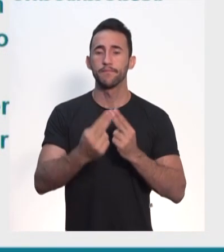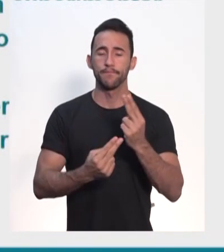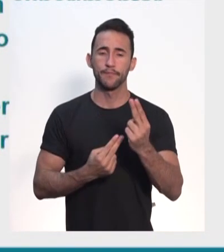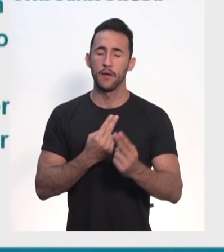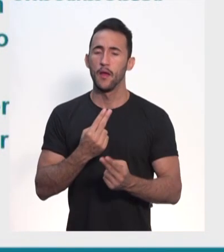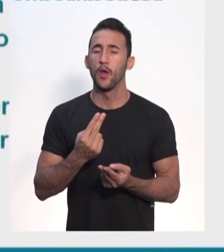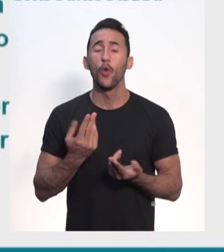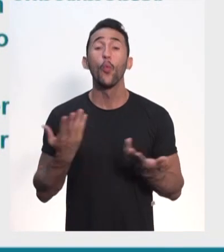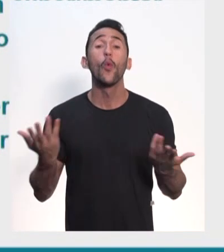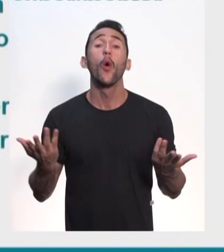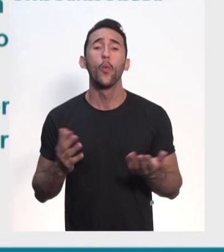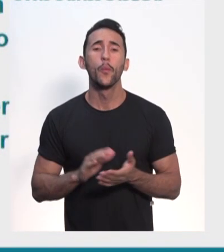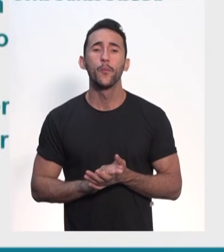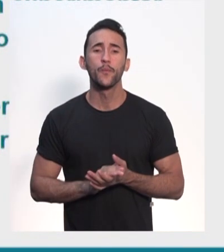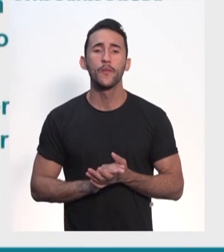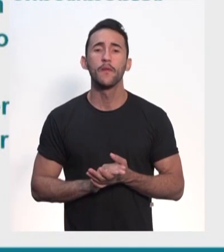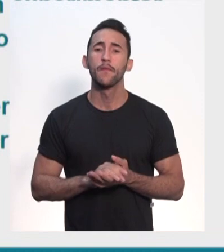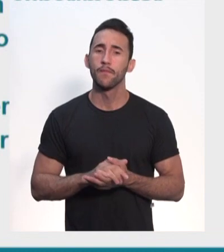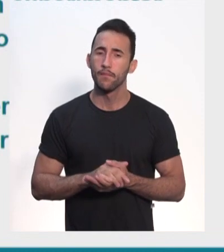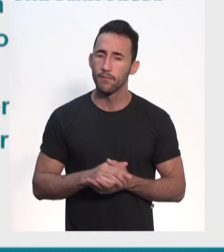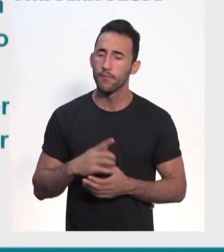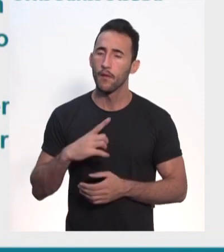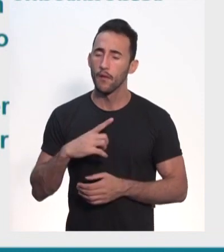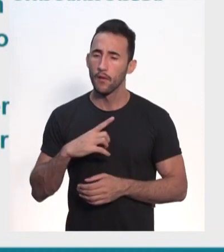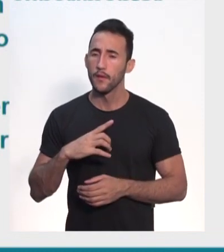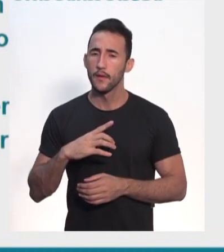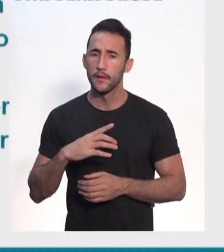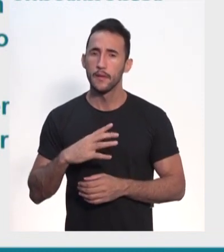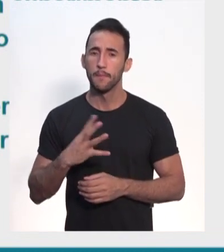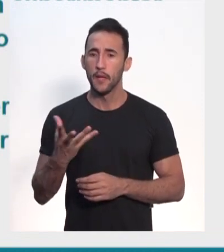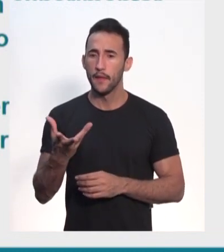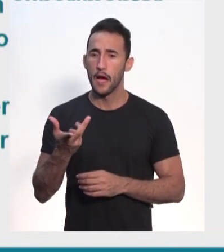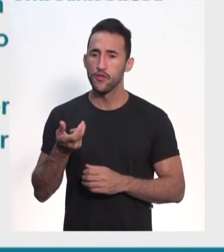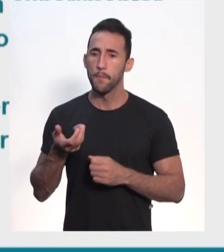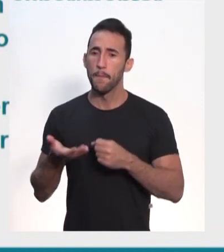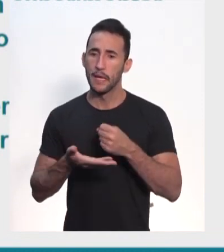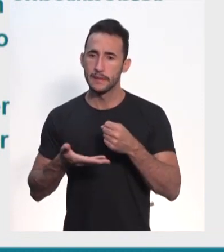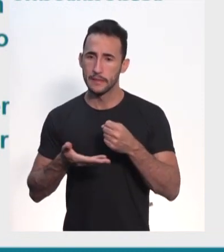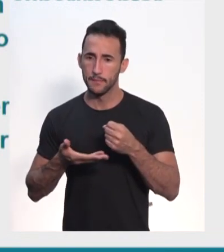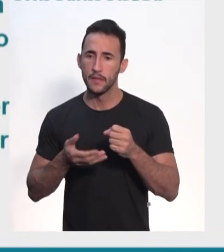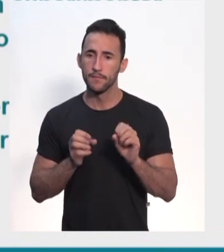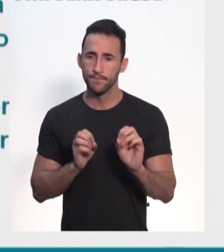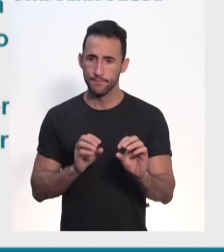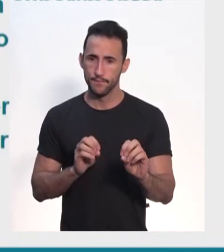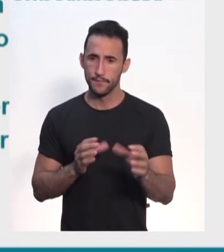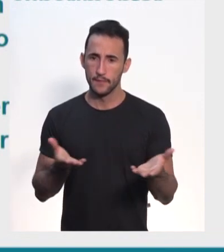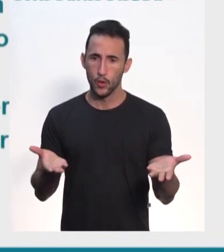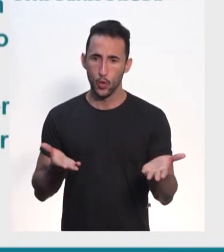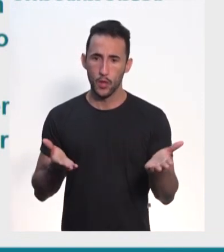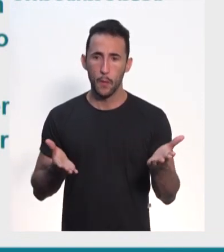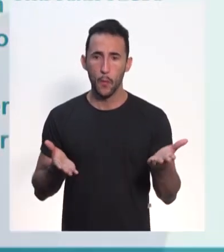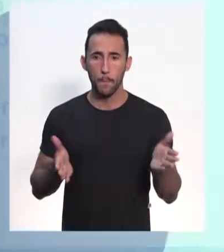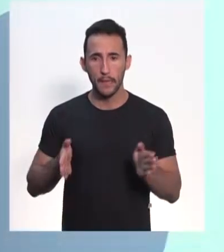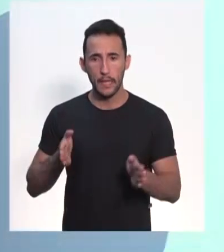para o material para atender às diferentes necessidades de professores, alunos e regiões. Então, ao longo